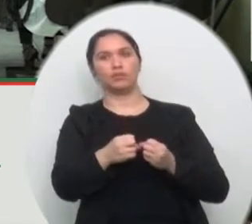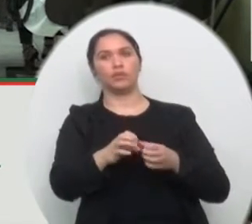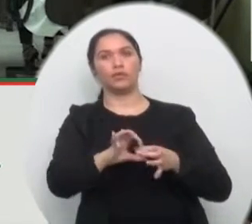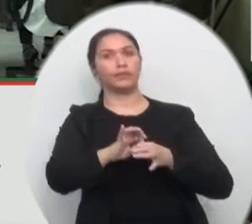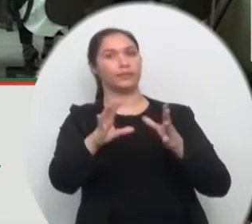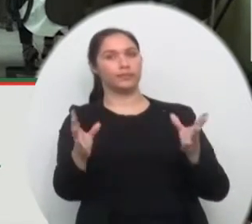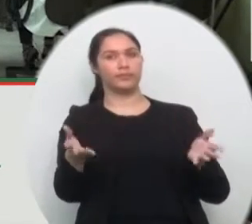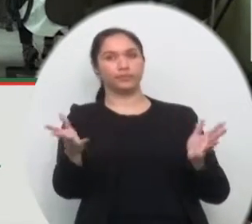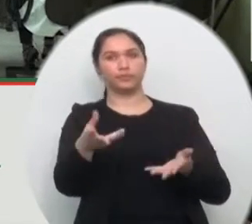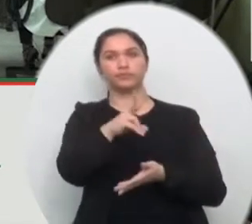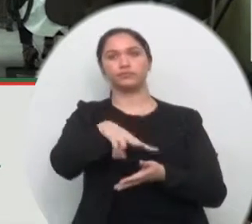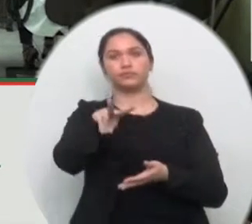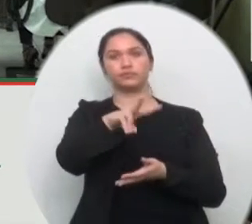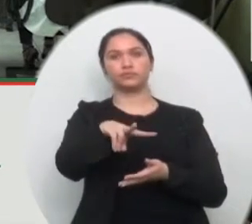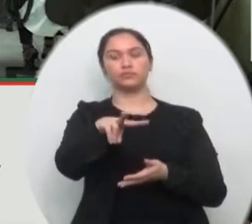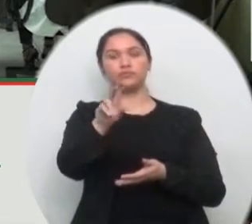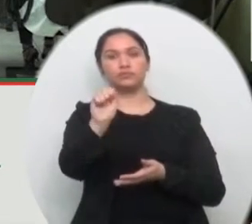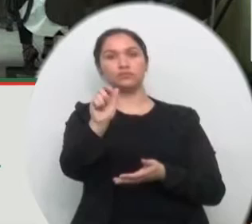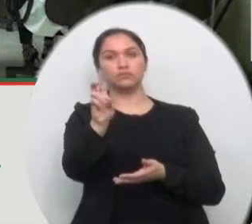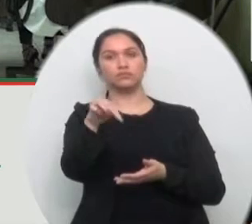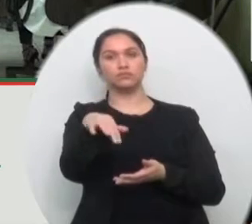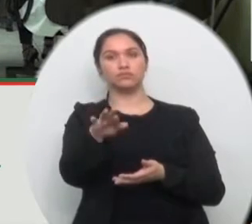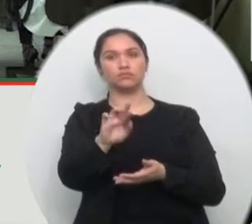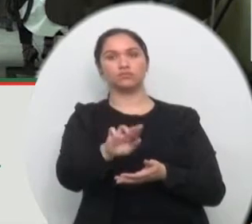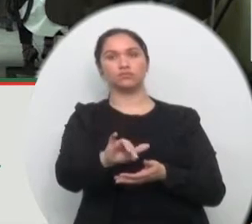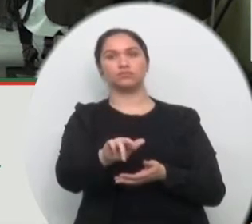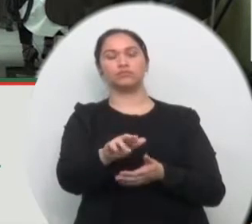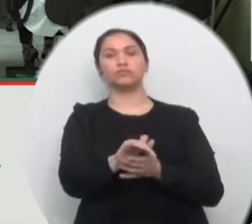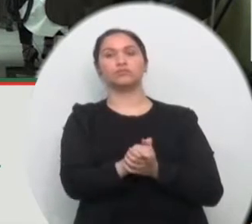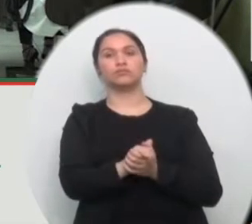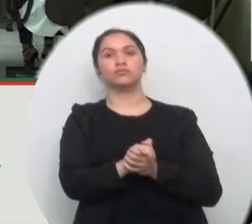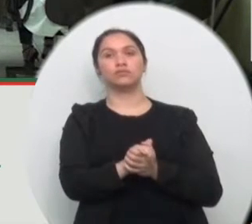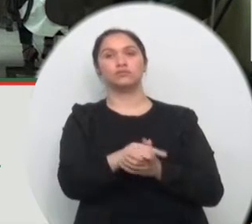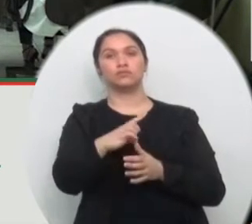3 minutos e meio, cedidos pelo vereador Dailton Feuza.